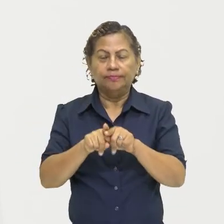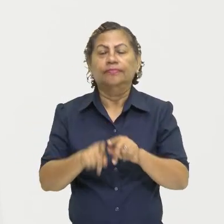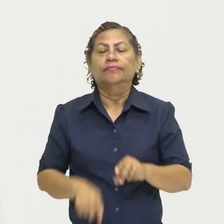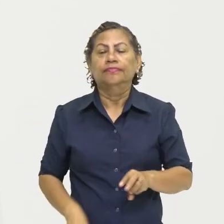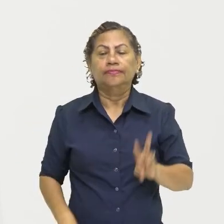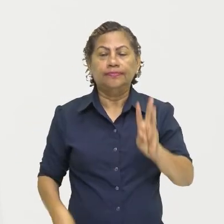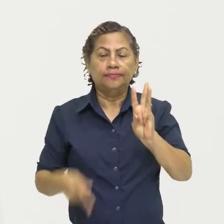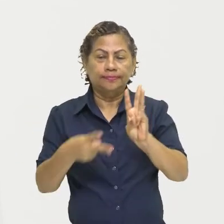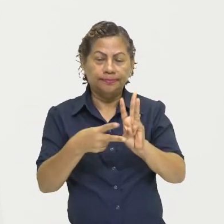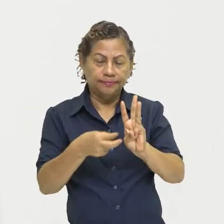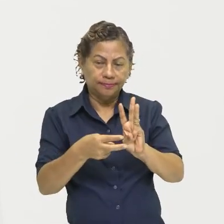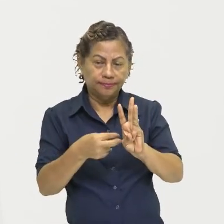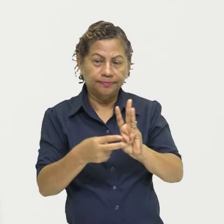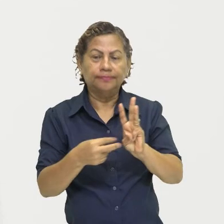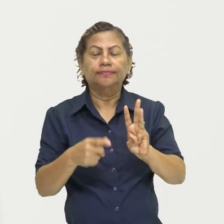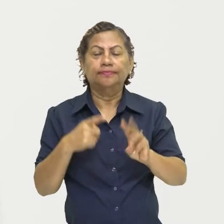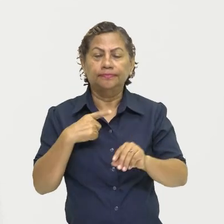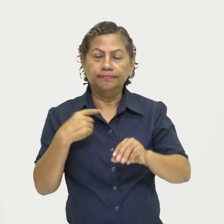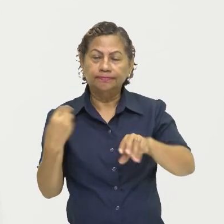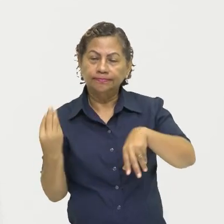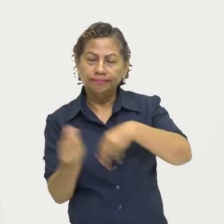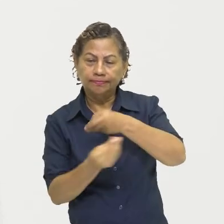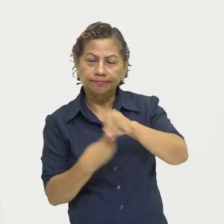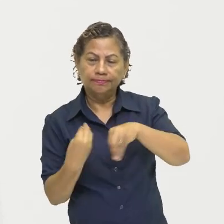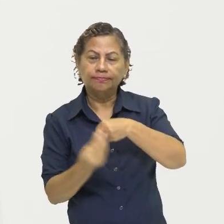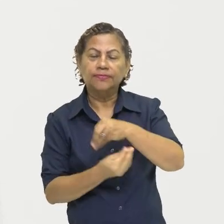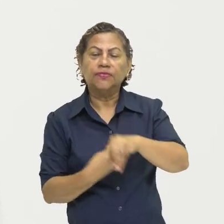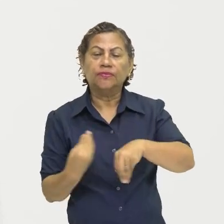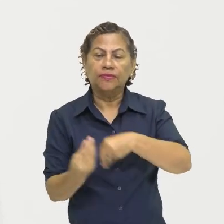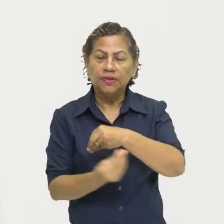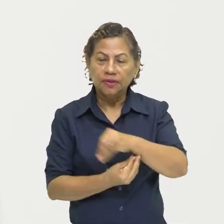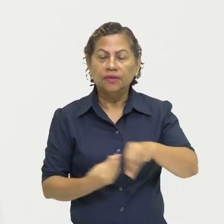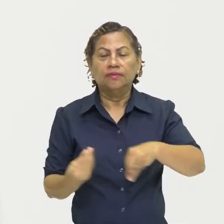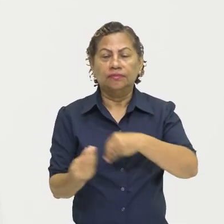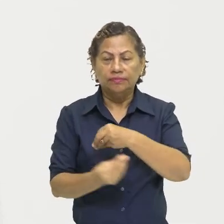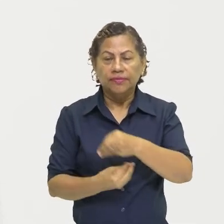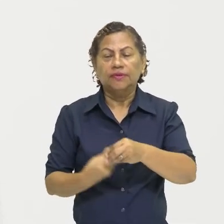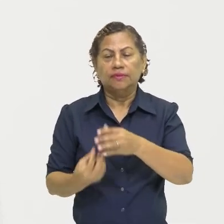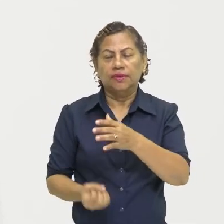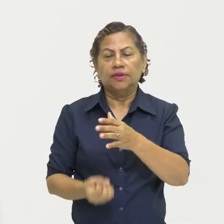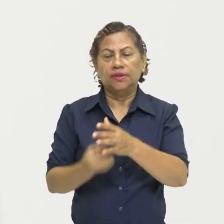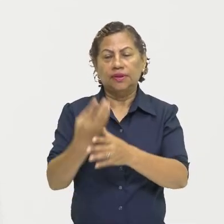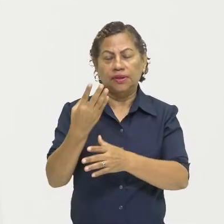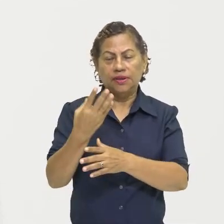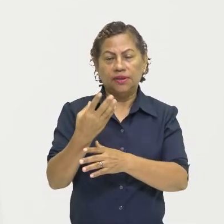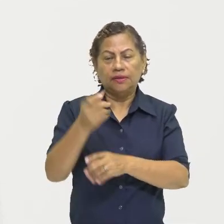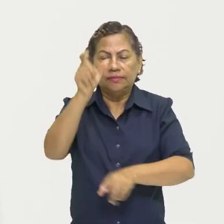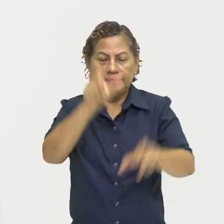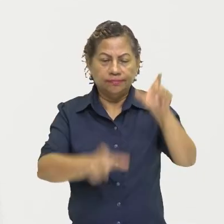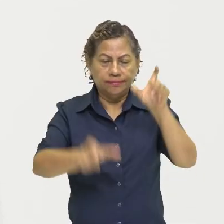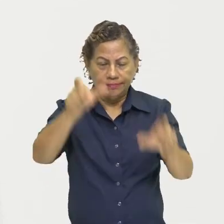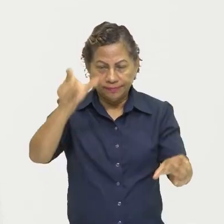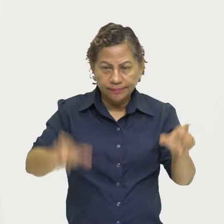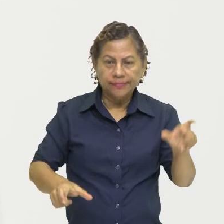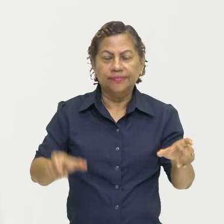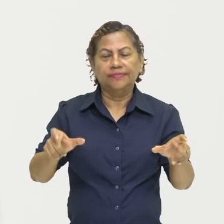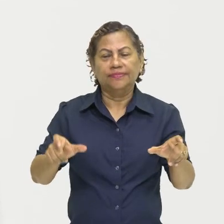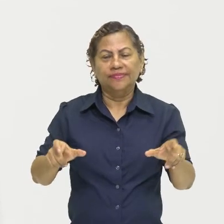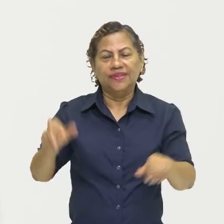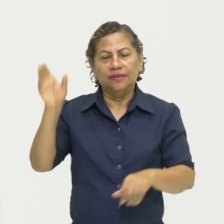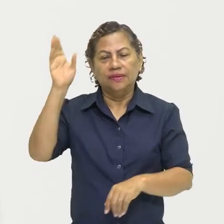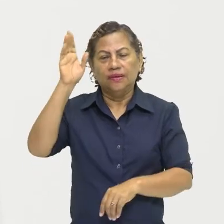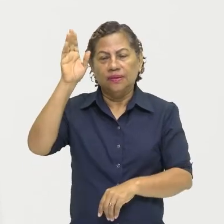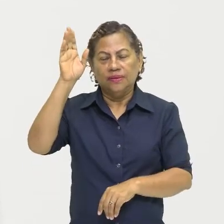aí entre as pessoas, justamente para formar o brasileiro, né, o brasileiro na sua essência. Então por isso que